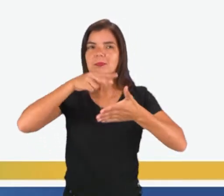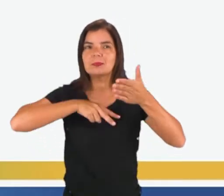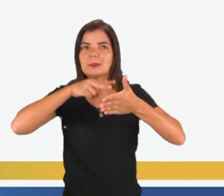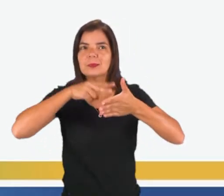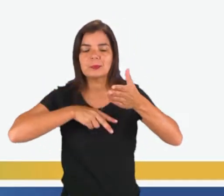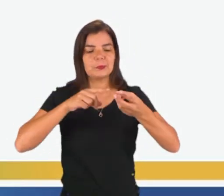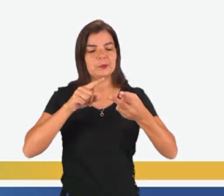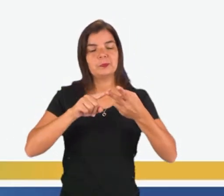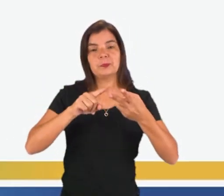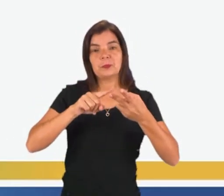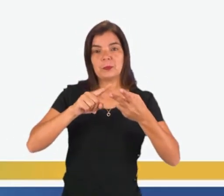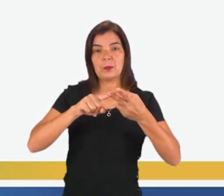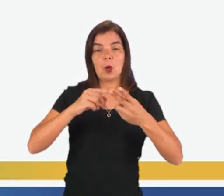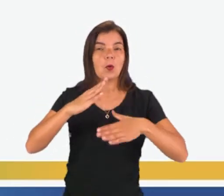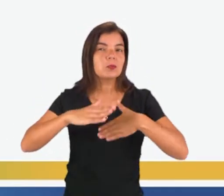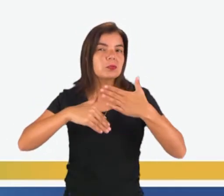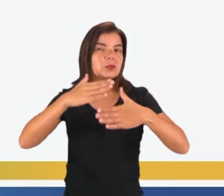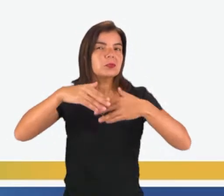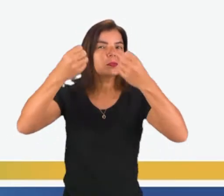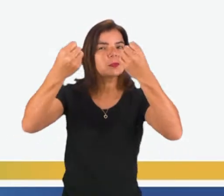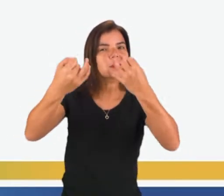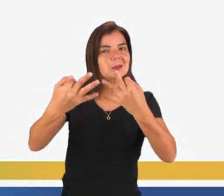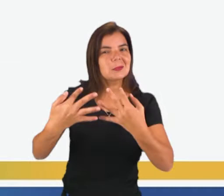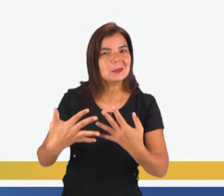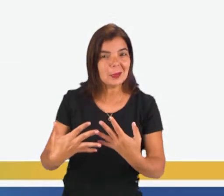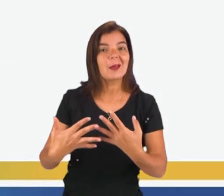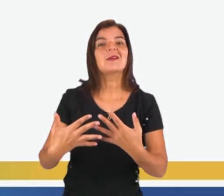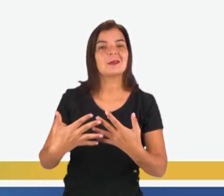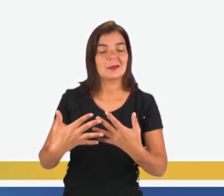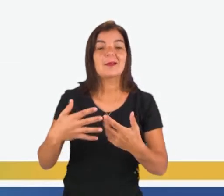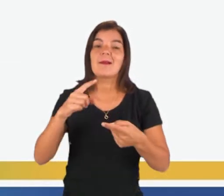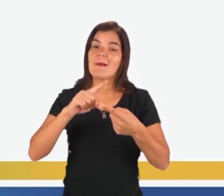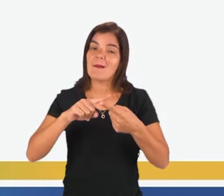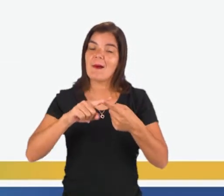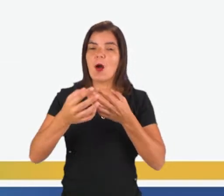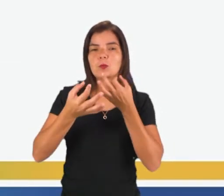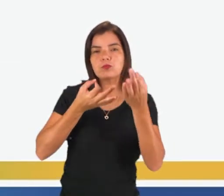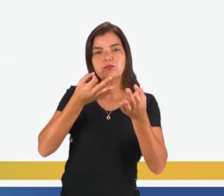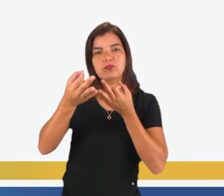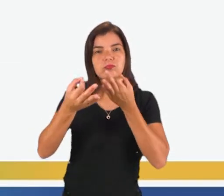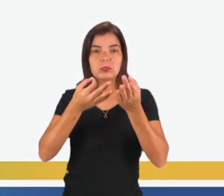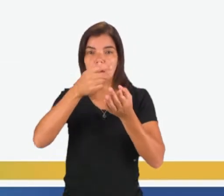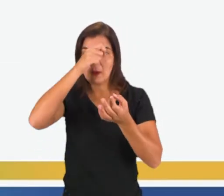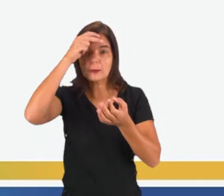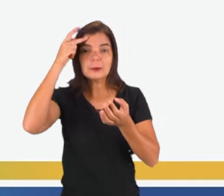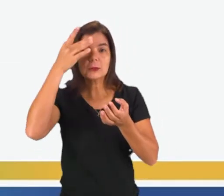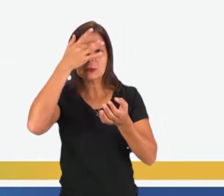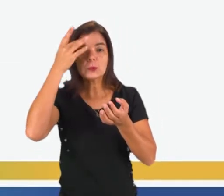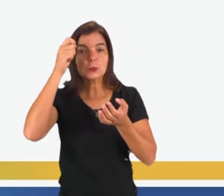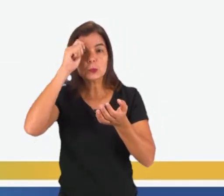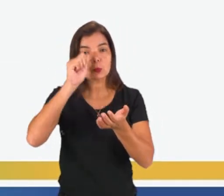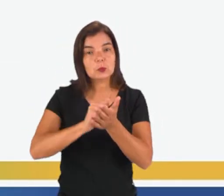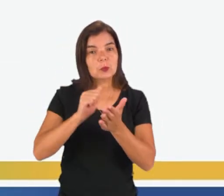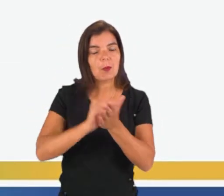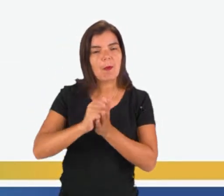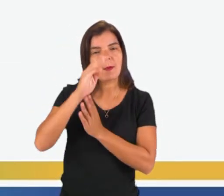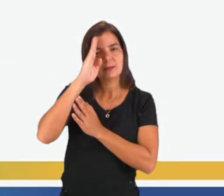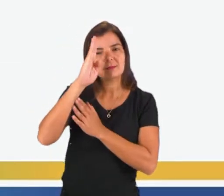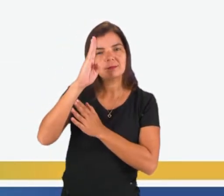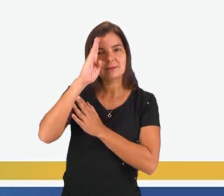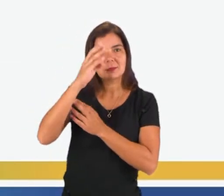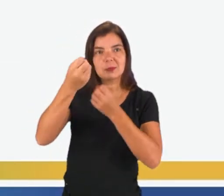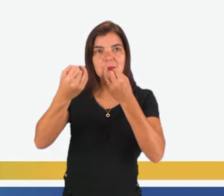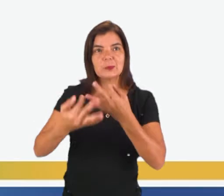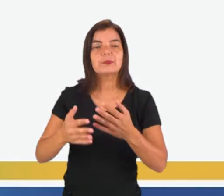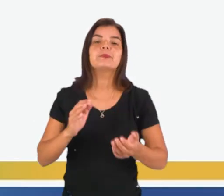leitura. Desenvolvimento, que é o momento em que a argumentação do escritor será a principal